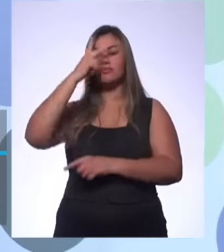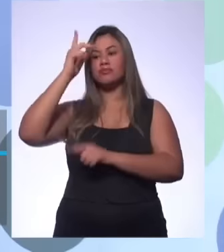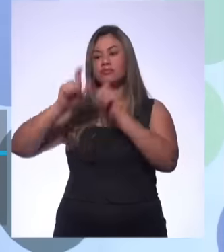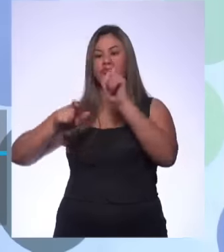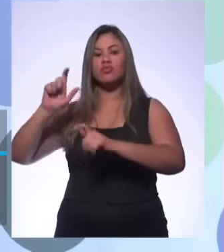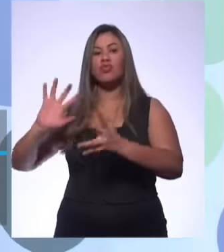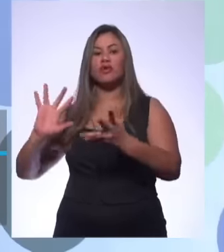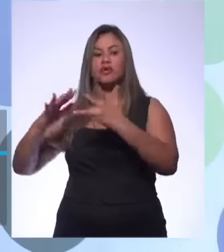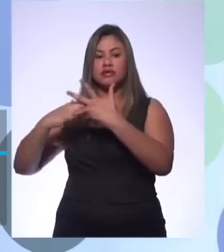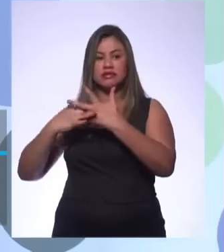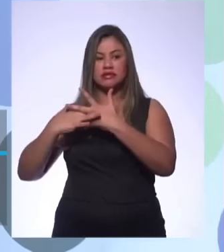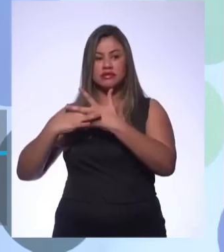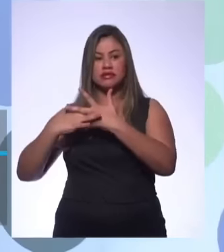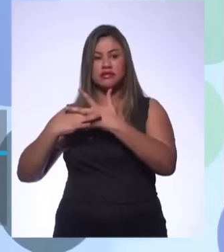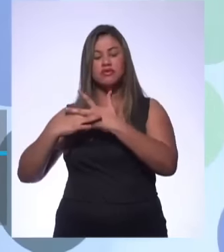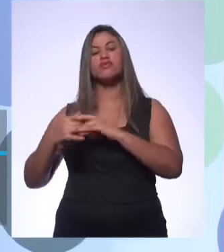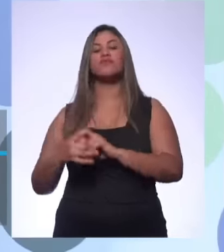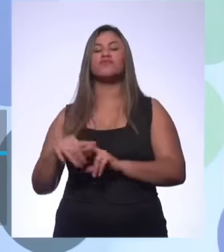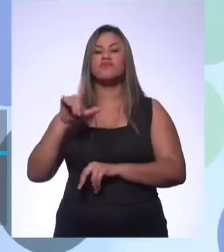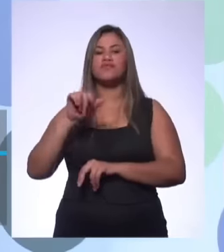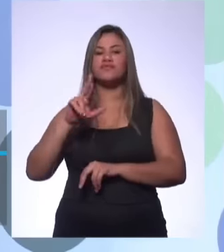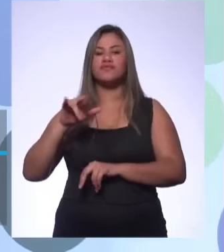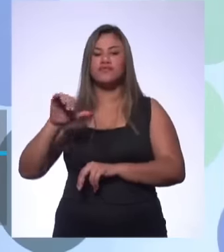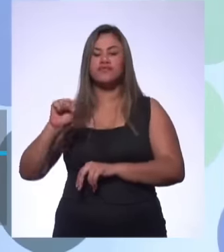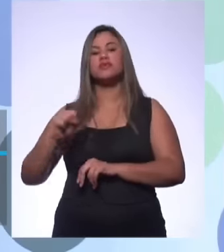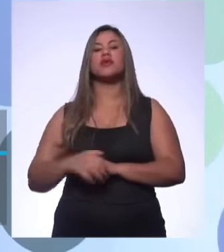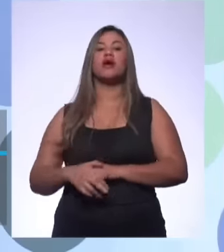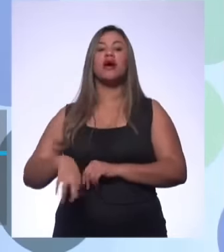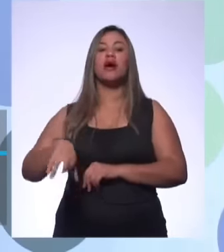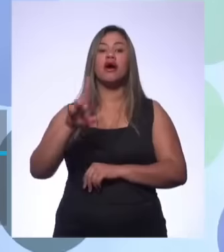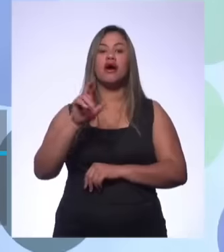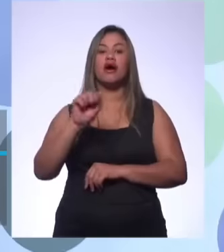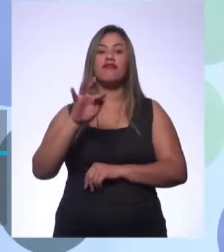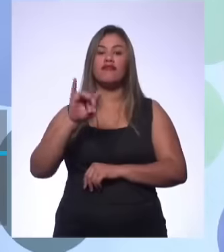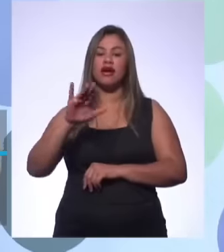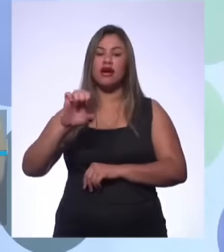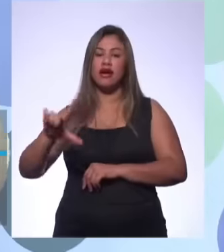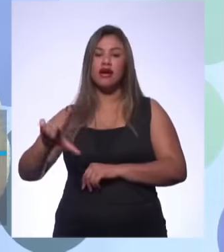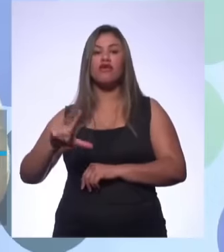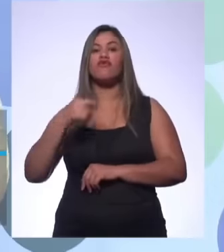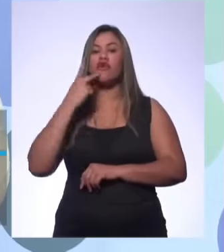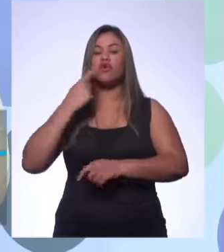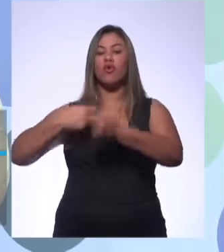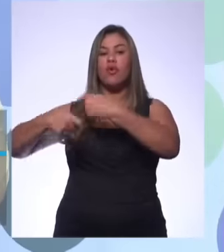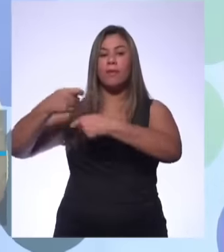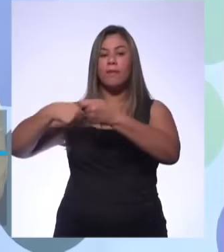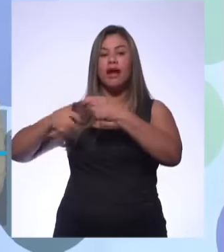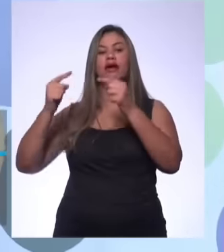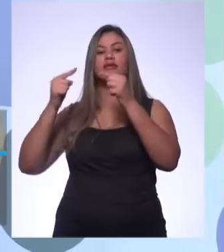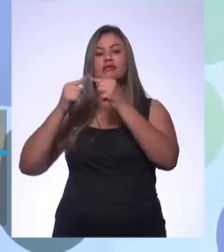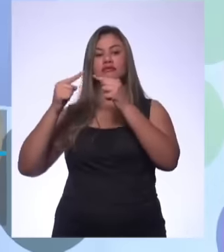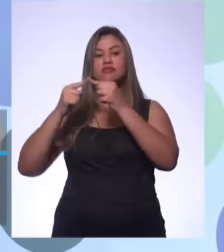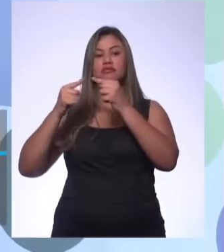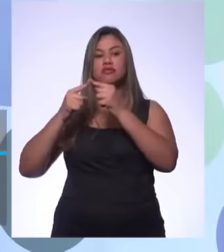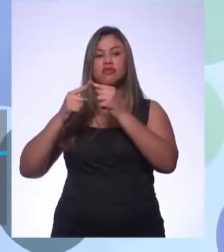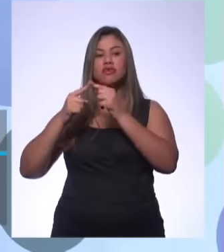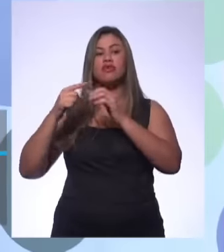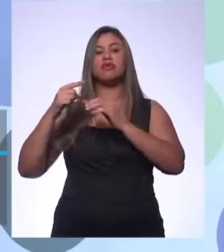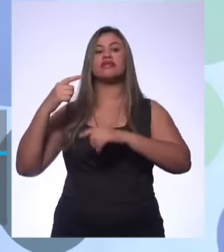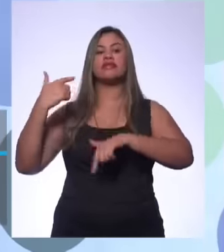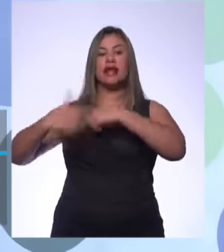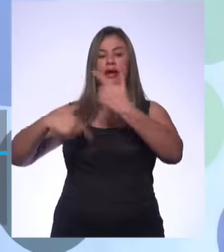a Larissa que respondeu, o Rafael, né? Ele coloca que o comércio lembra também